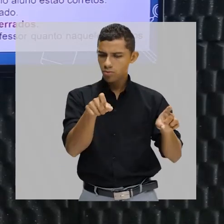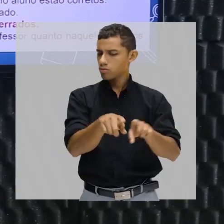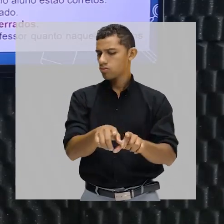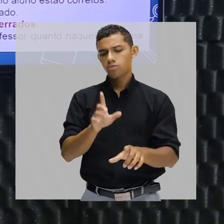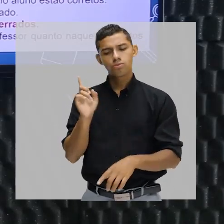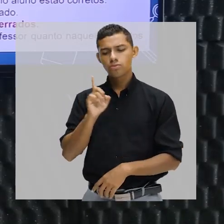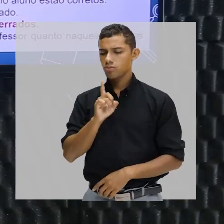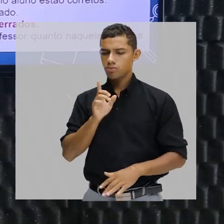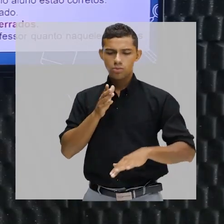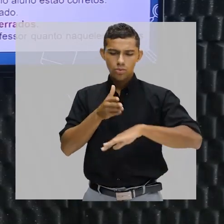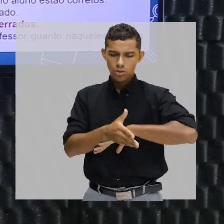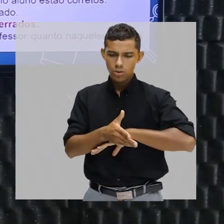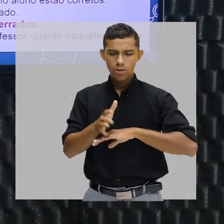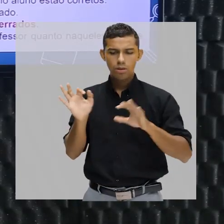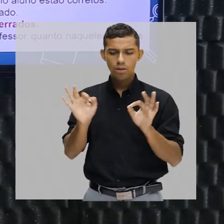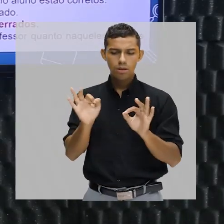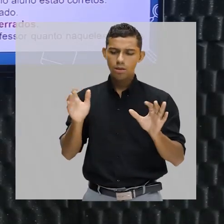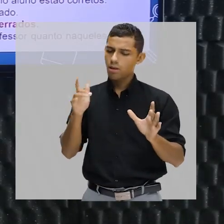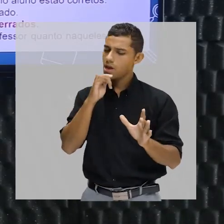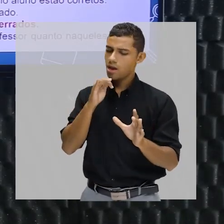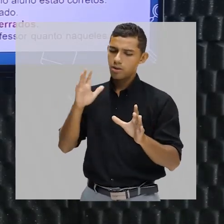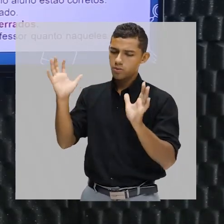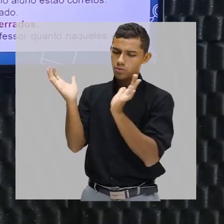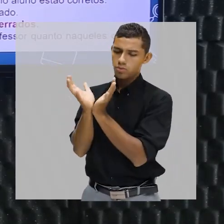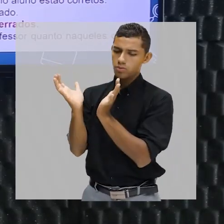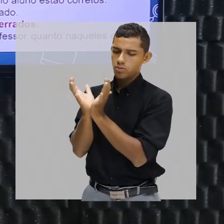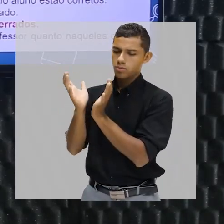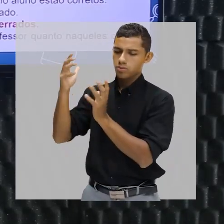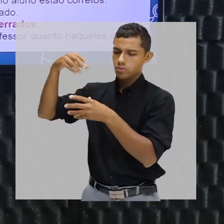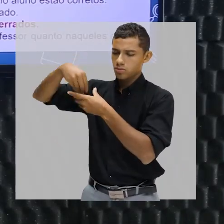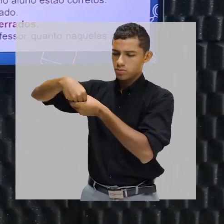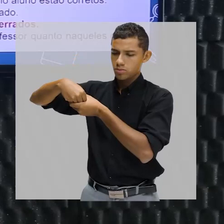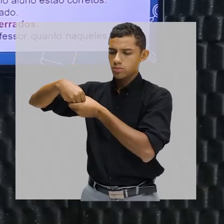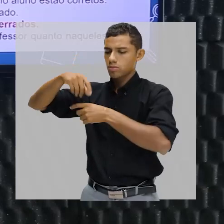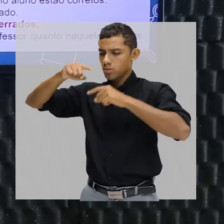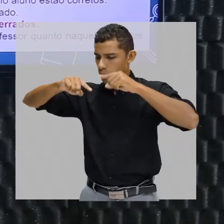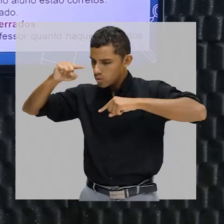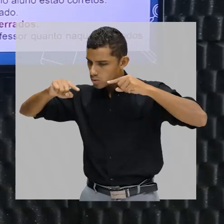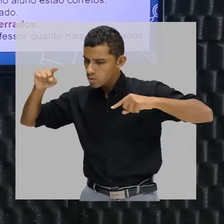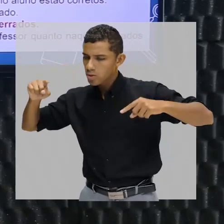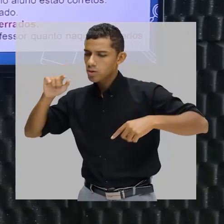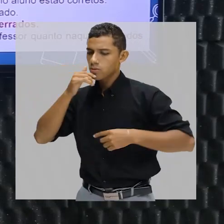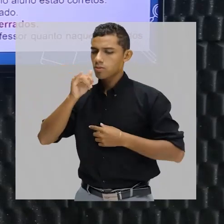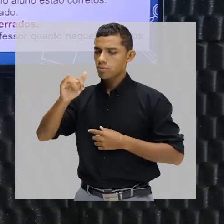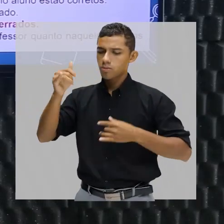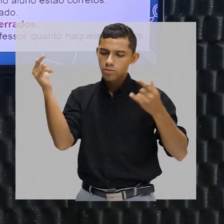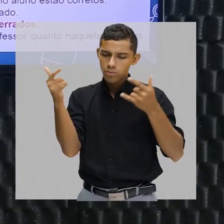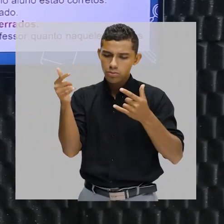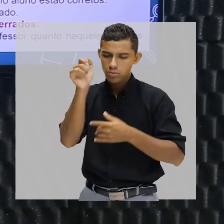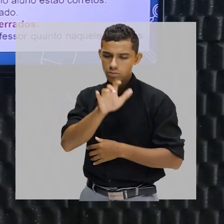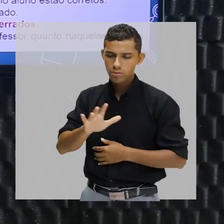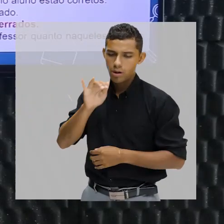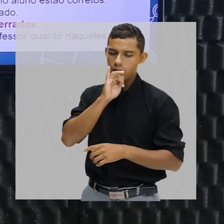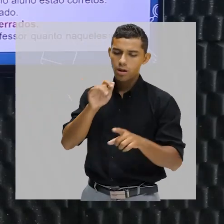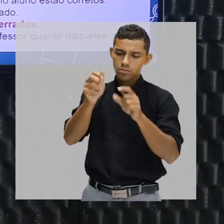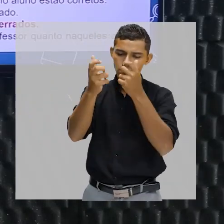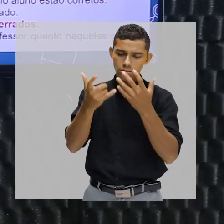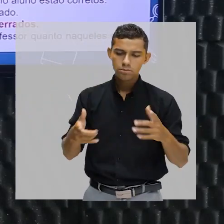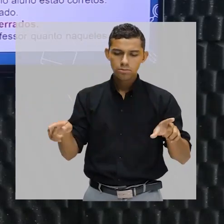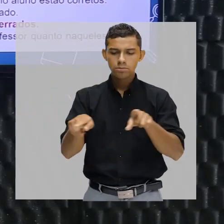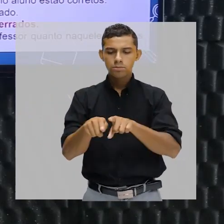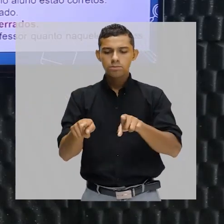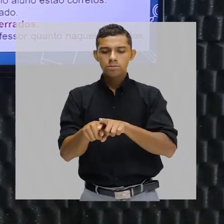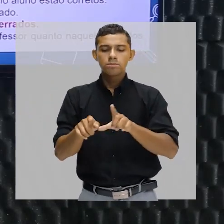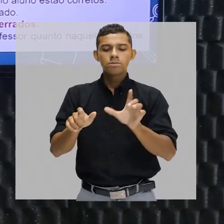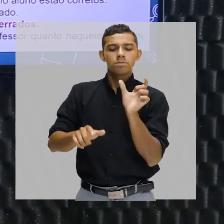entra, né, no grupo de ondas eletromagnéticas. Certo? Uma outra forma de se também